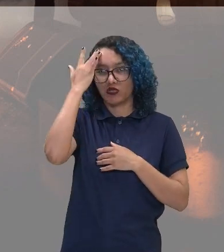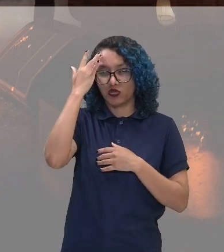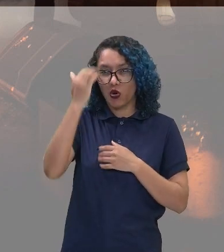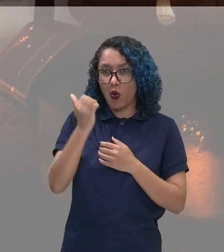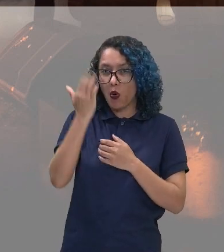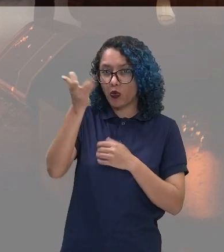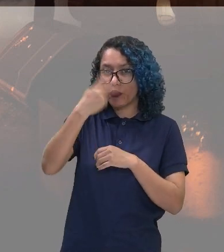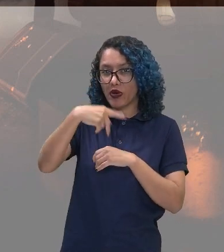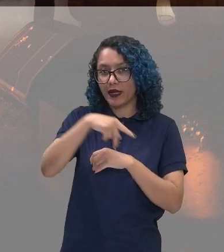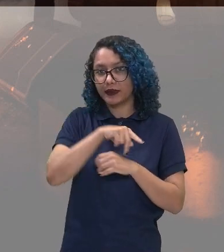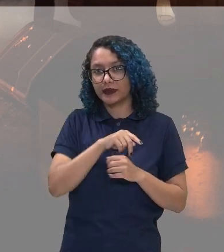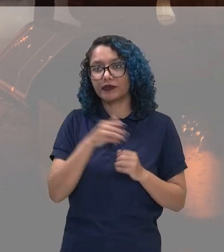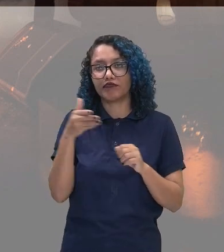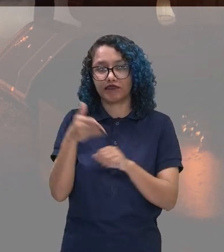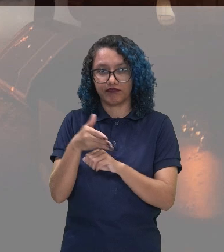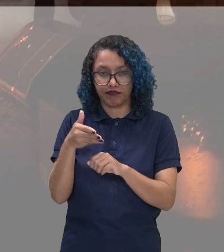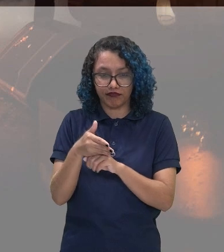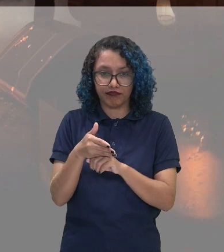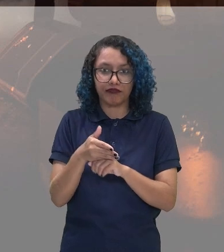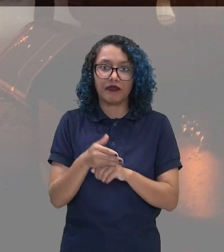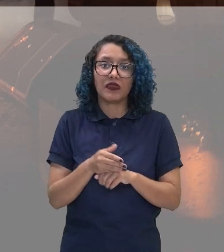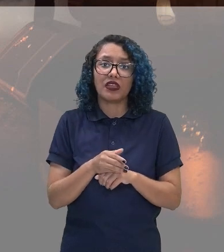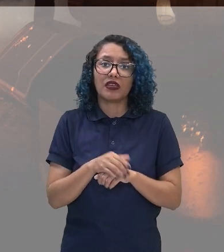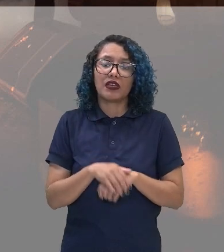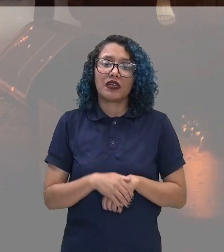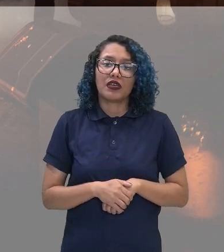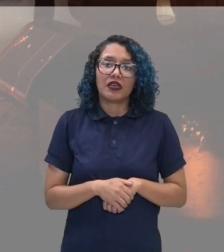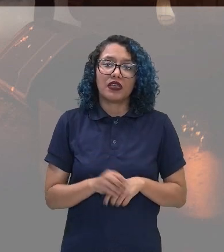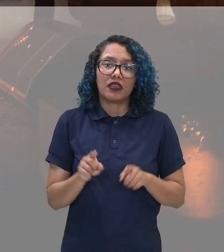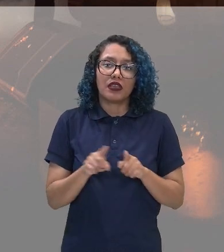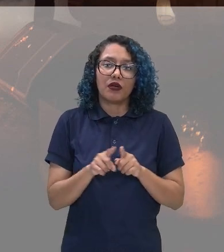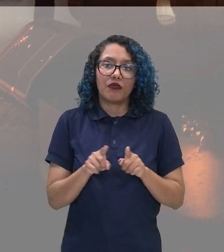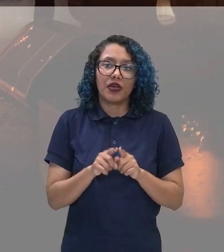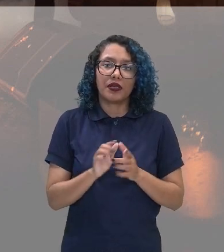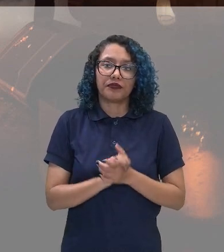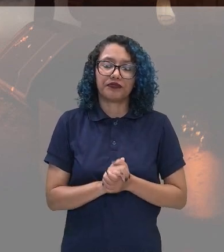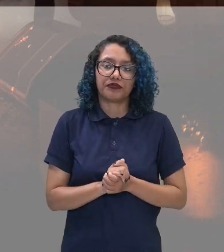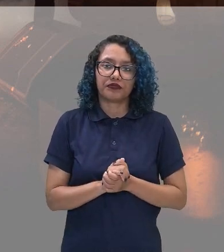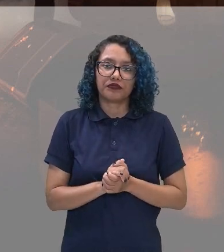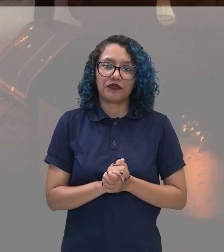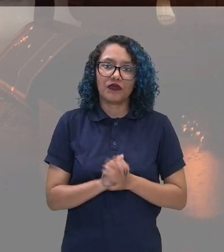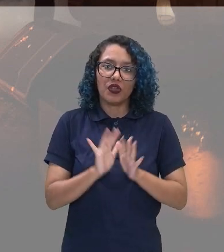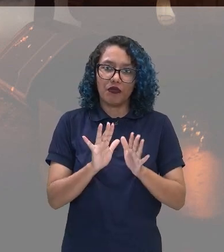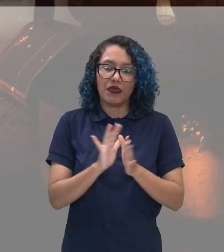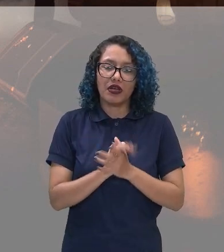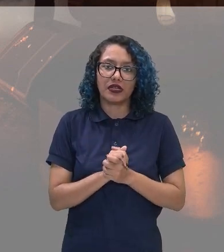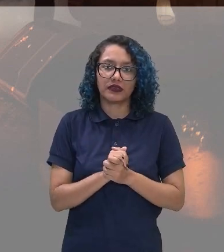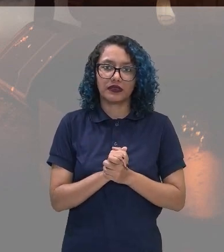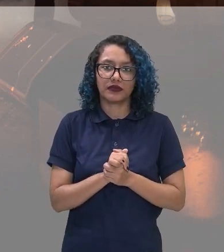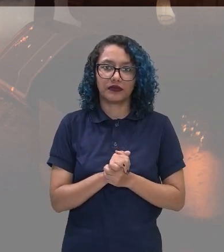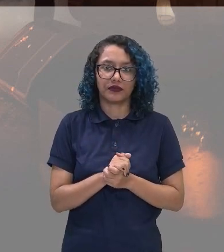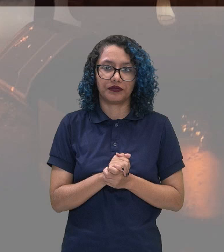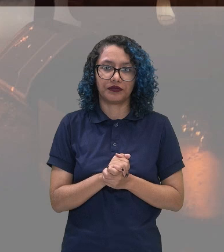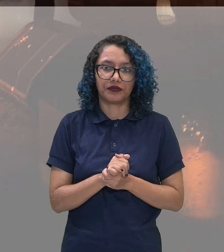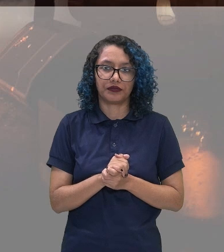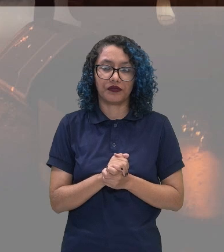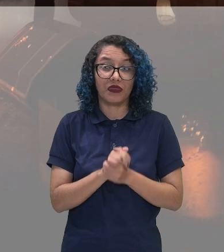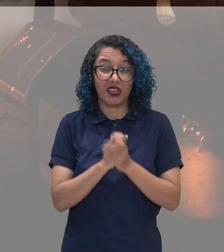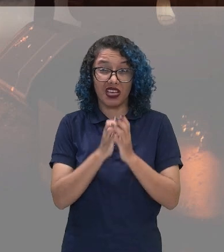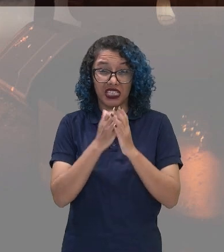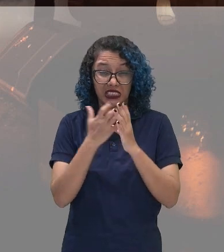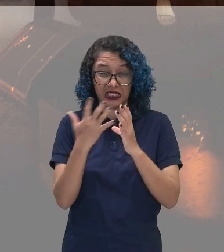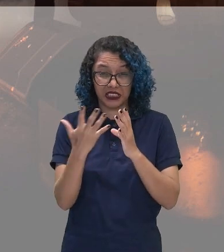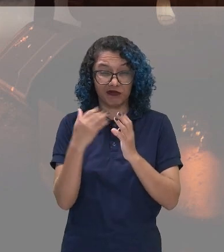esse festival, mas outros também aqui da região. Mas nós temos uma característica muito forte quando se fala de festival, que é